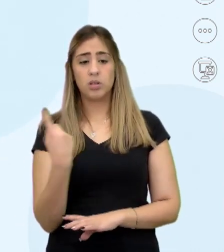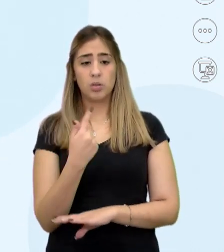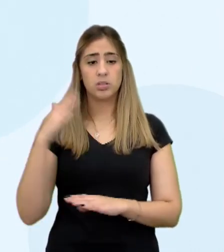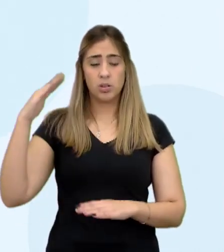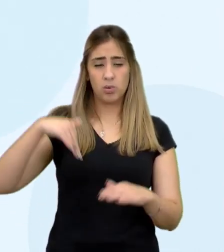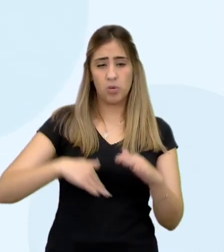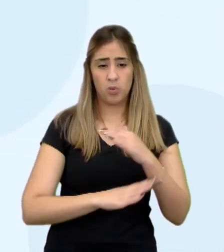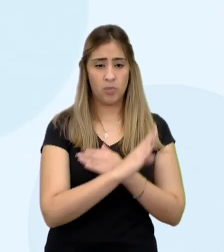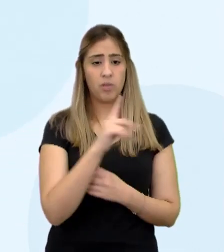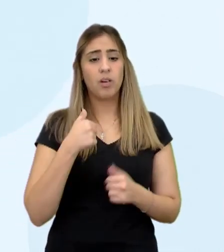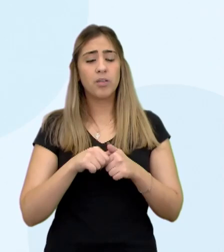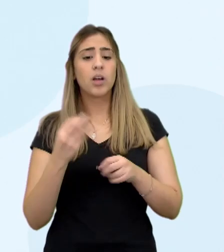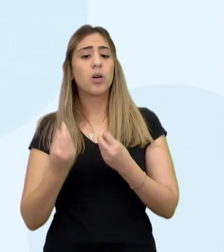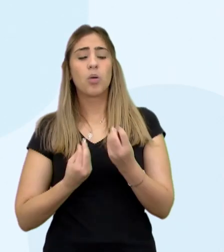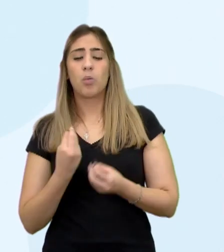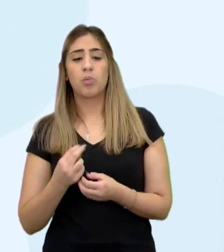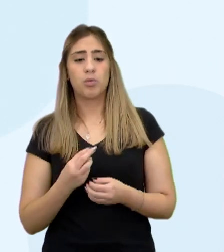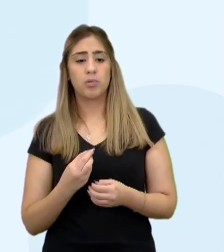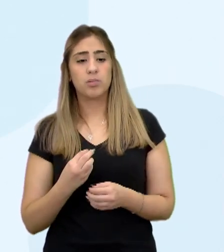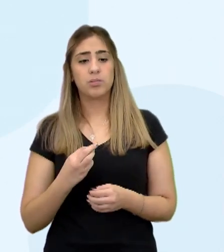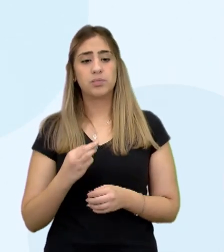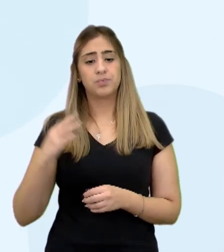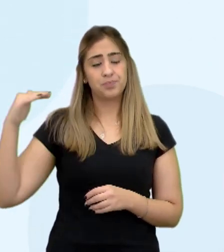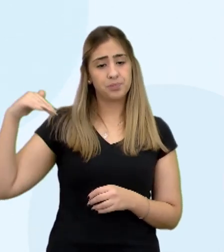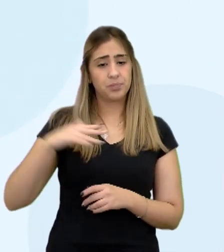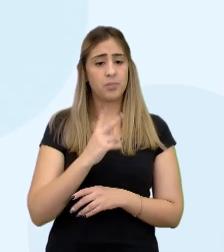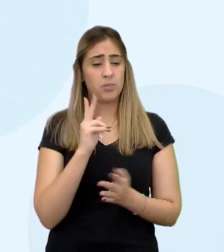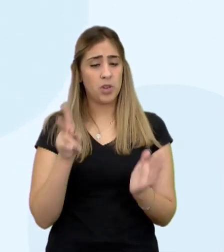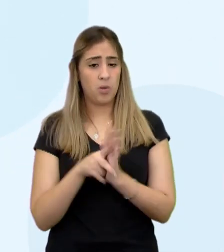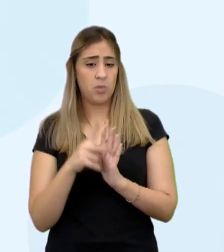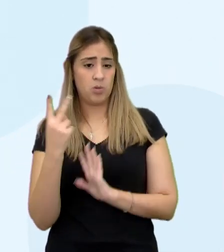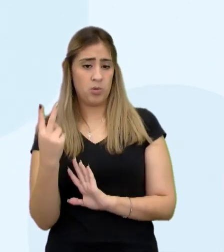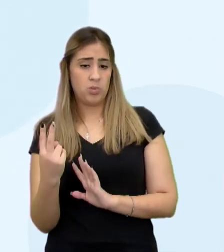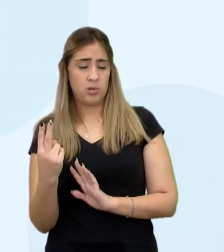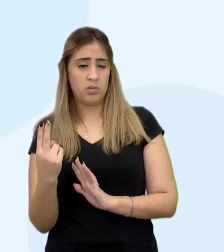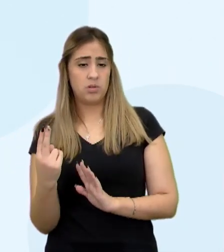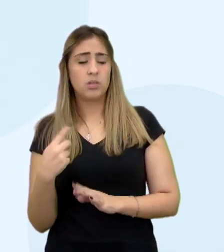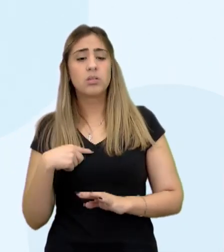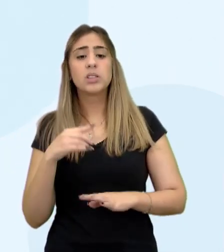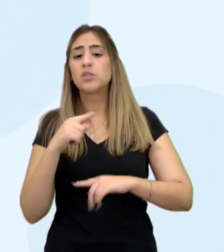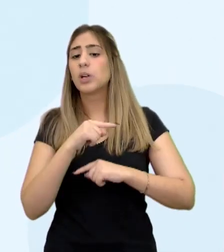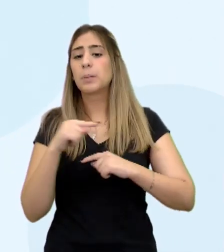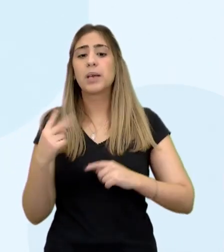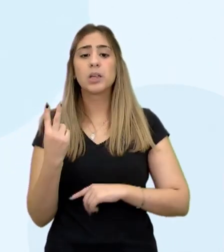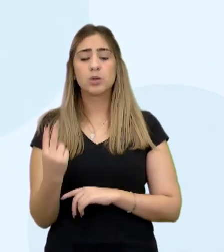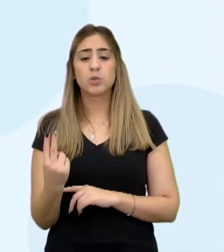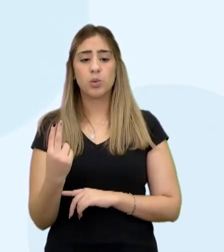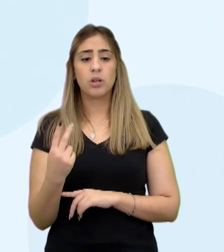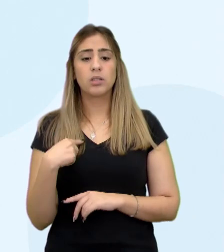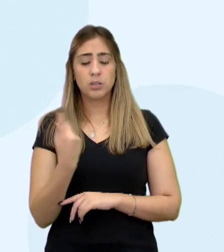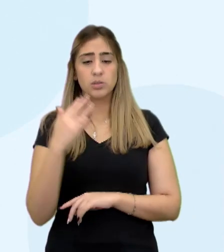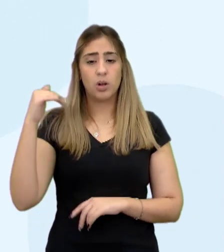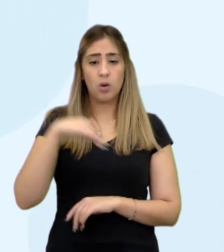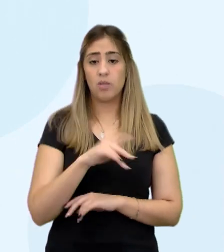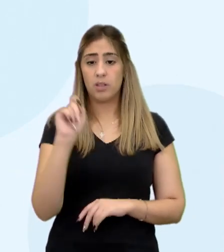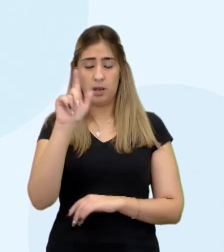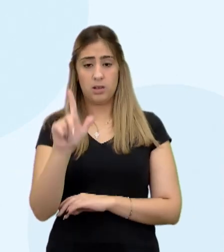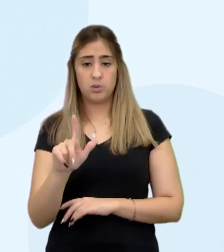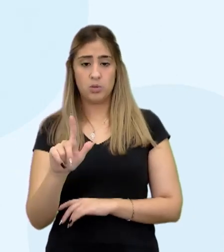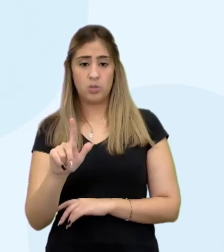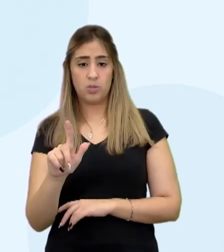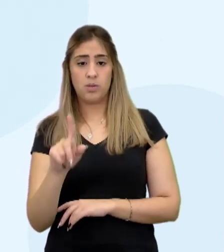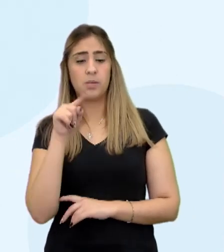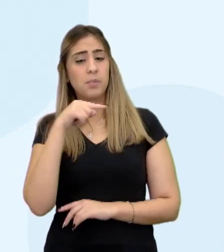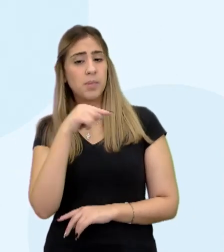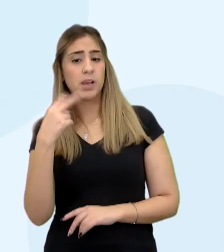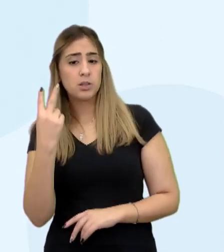curva vai ficar aqui, ó, né? Passando bem na direção do 2 aqui, tá bom? E se for menos 2, que é a nossa curva em azul,